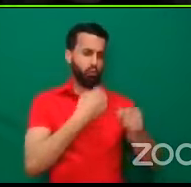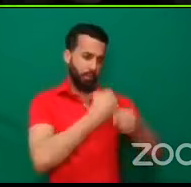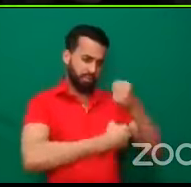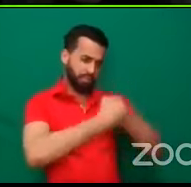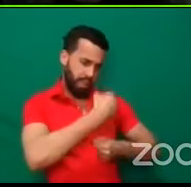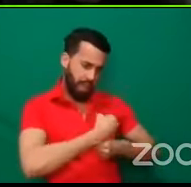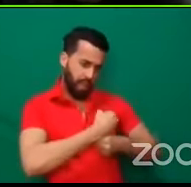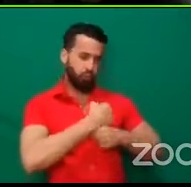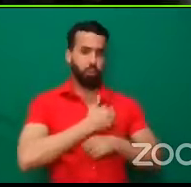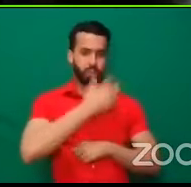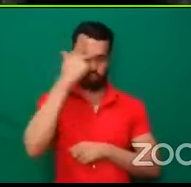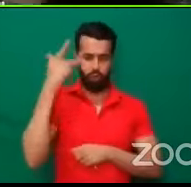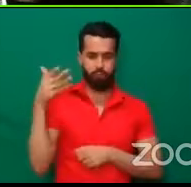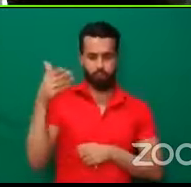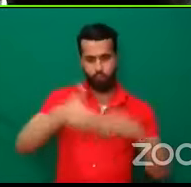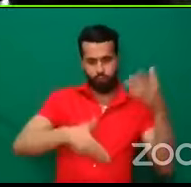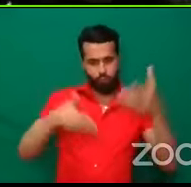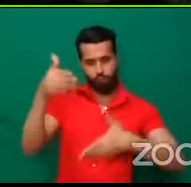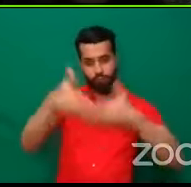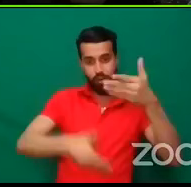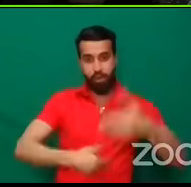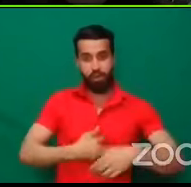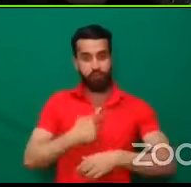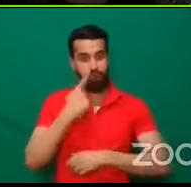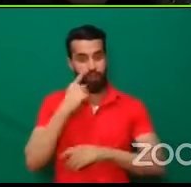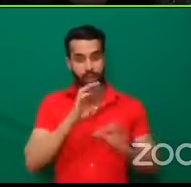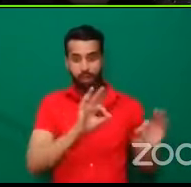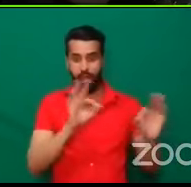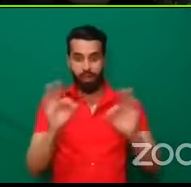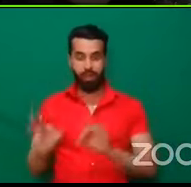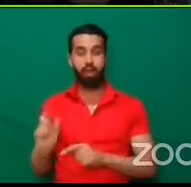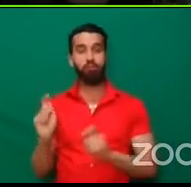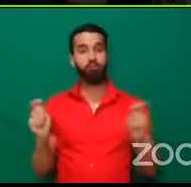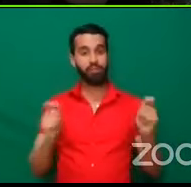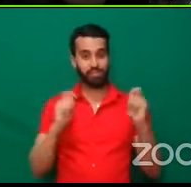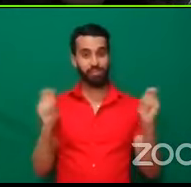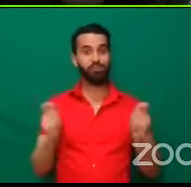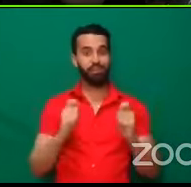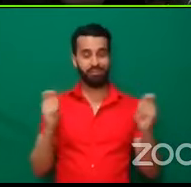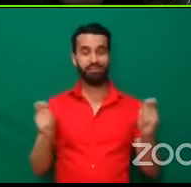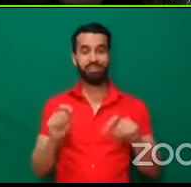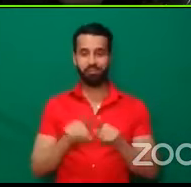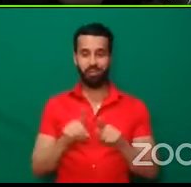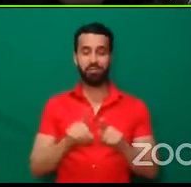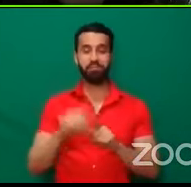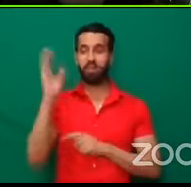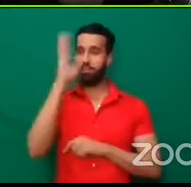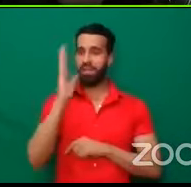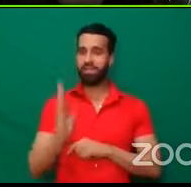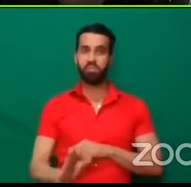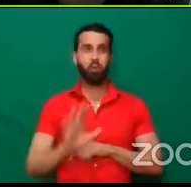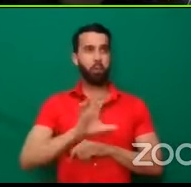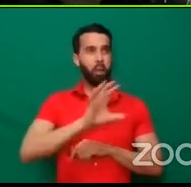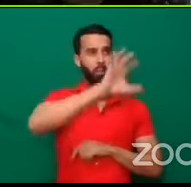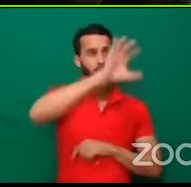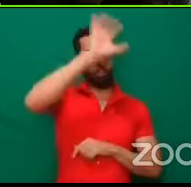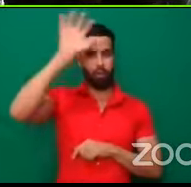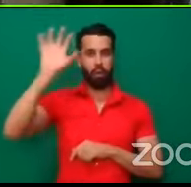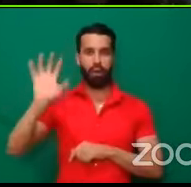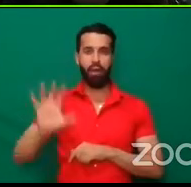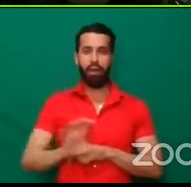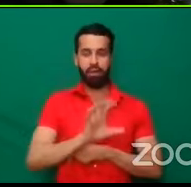galera foi, e ele passou em outros festivais, assim, pelo Cinema Fantástico, pelo Brasil, né? Galera